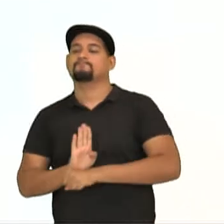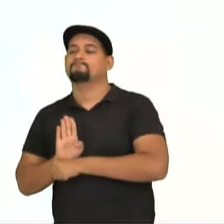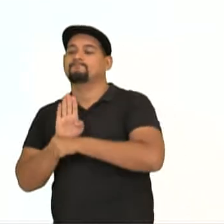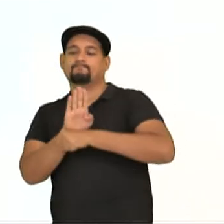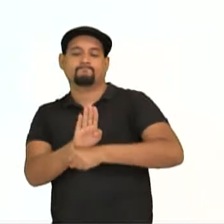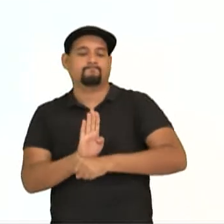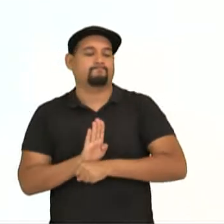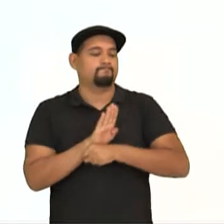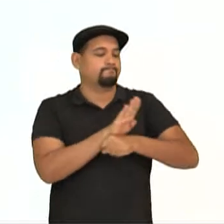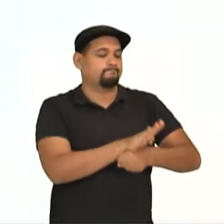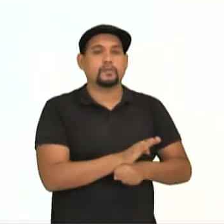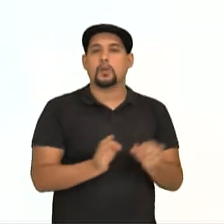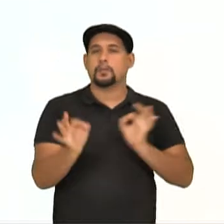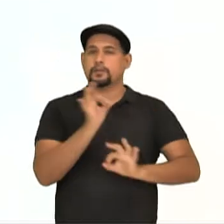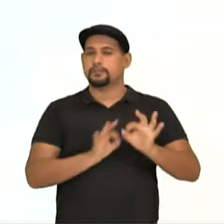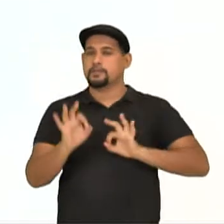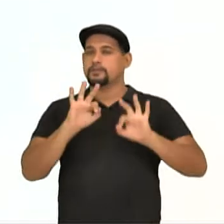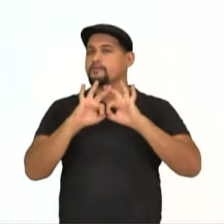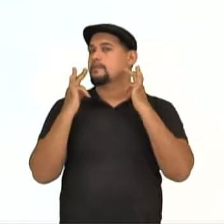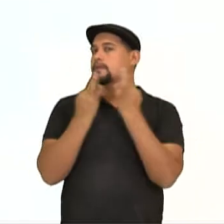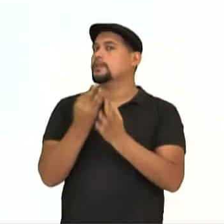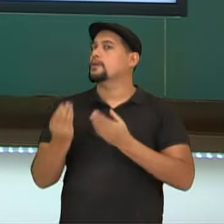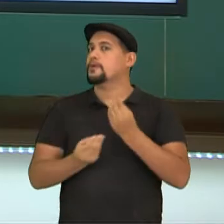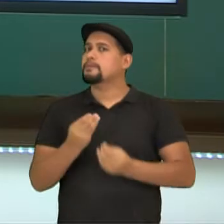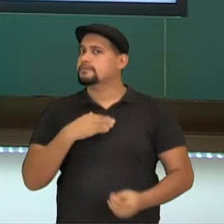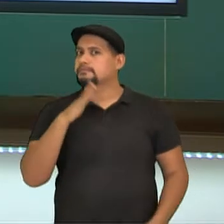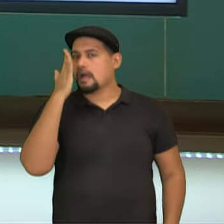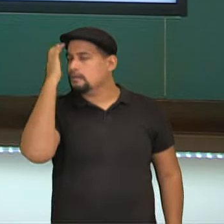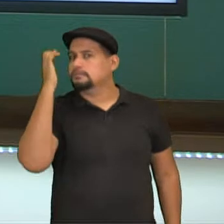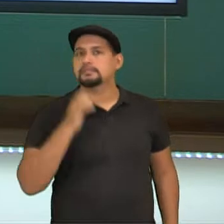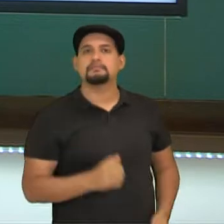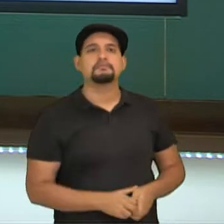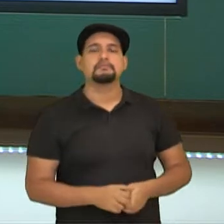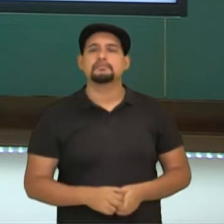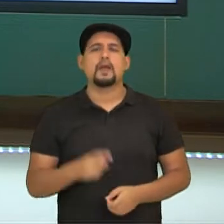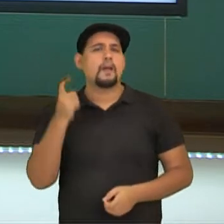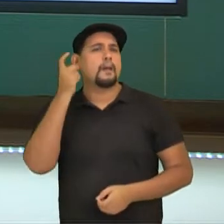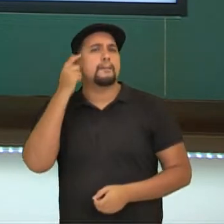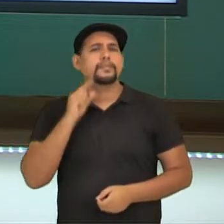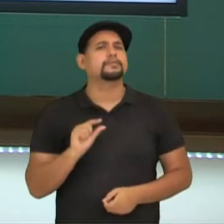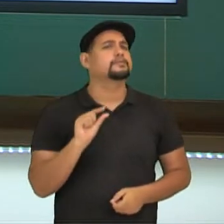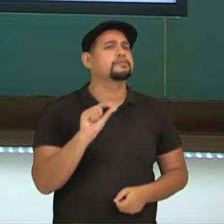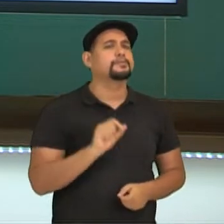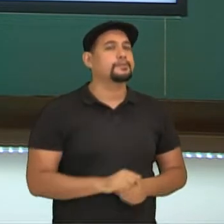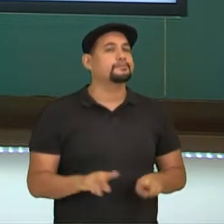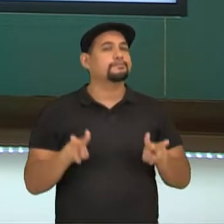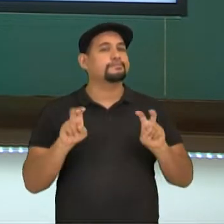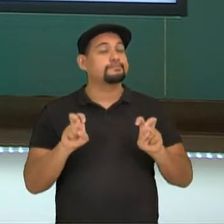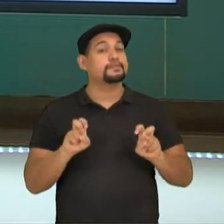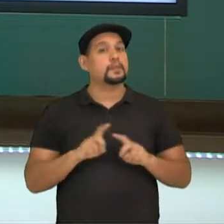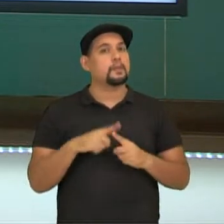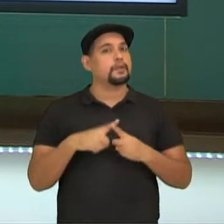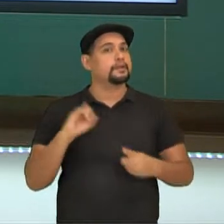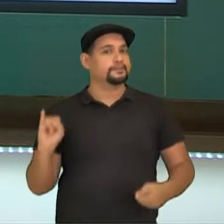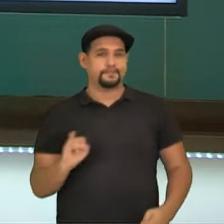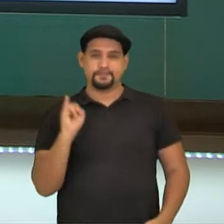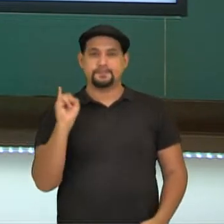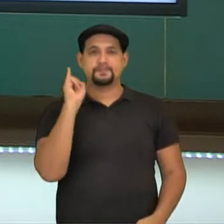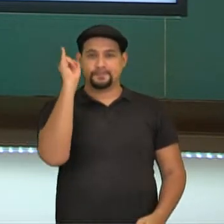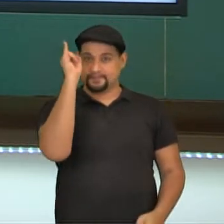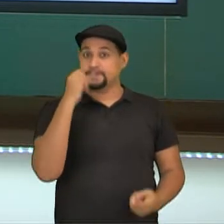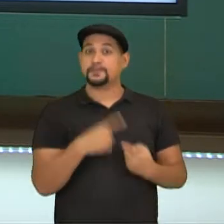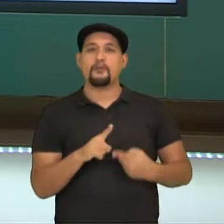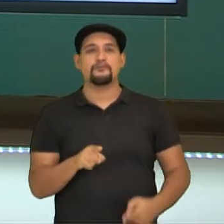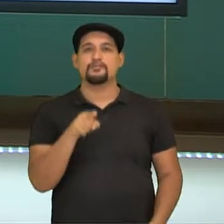auxiliar no planejamento familiar? Já tem alguma ideia? Pensa um pouquinho a respeito disso, porque é extremamente importante,